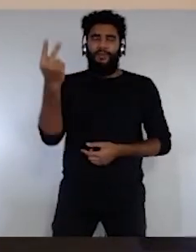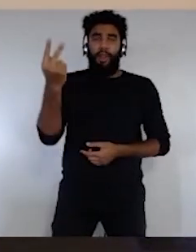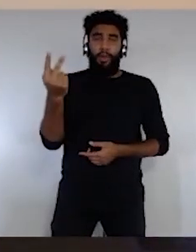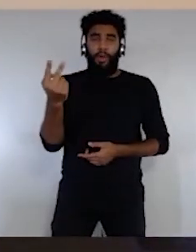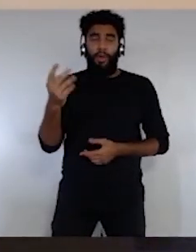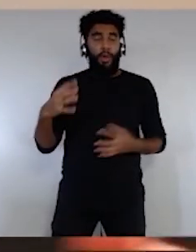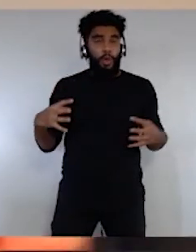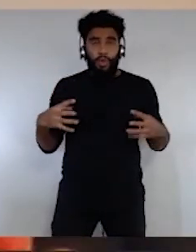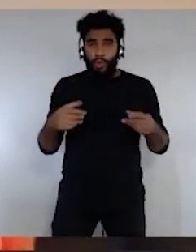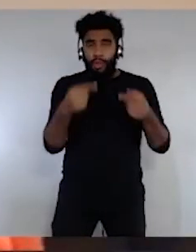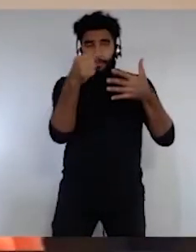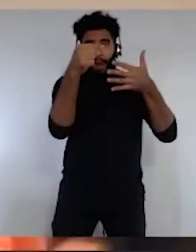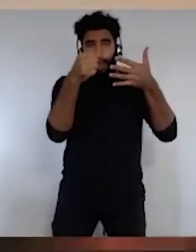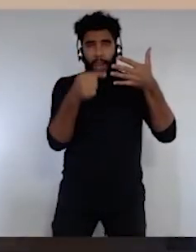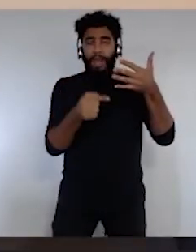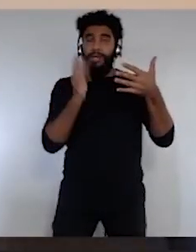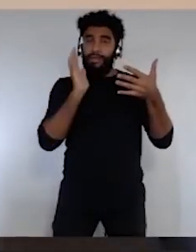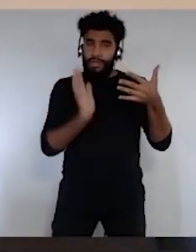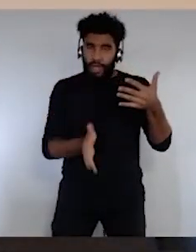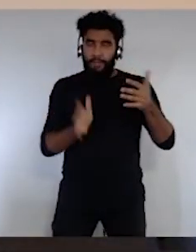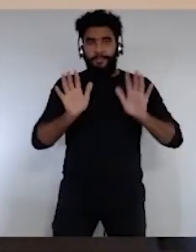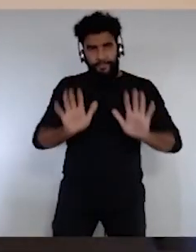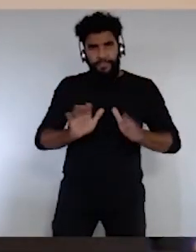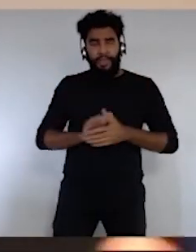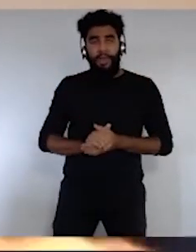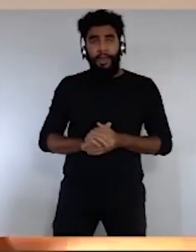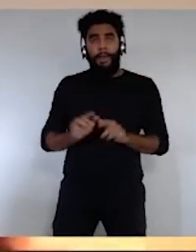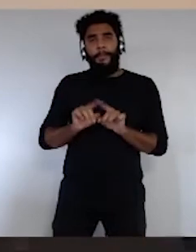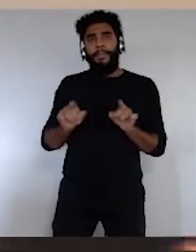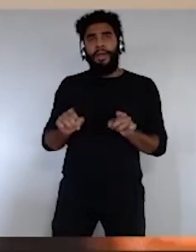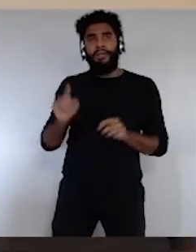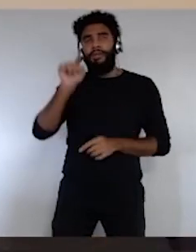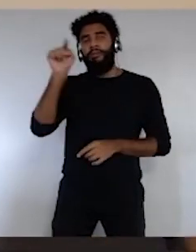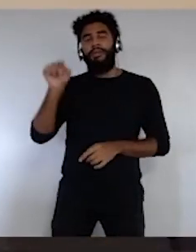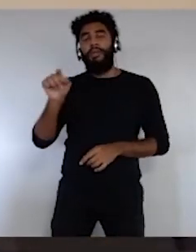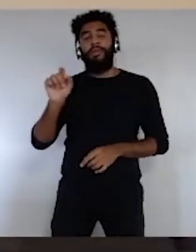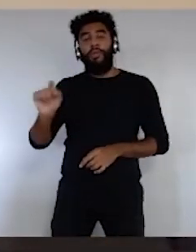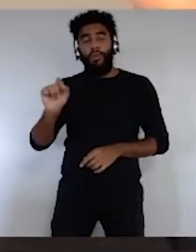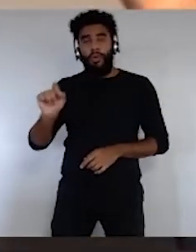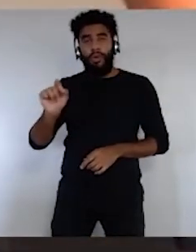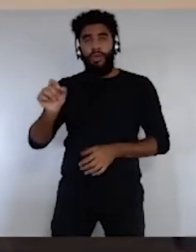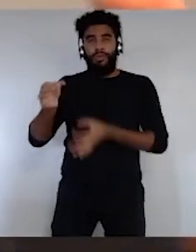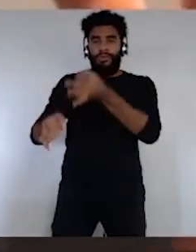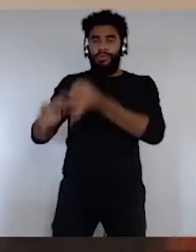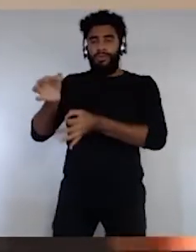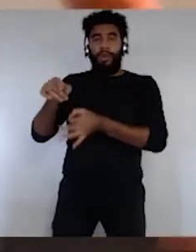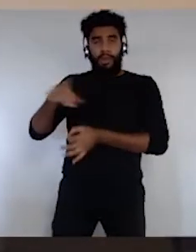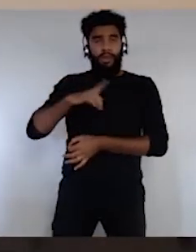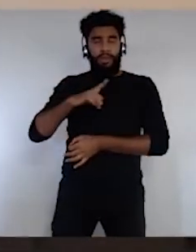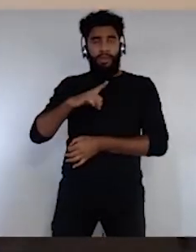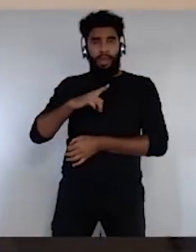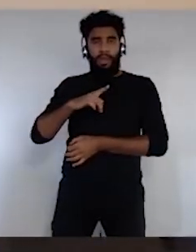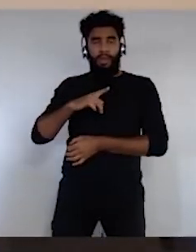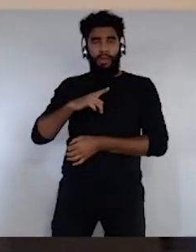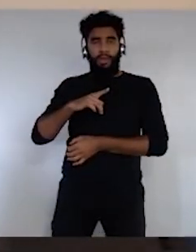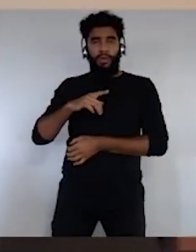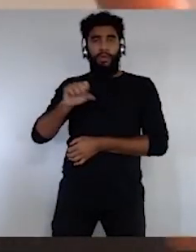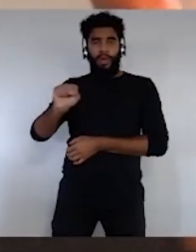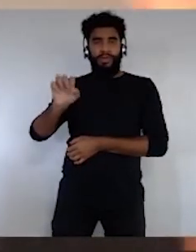verdade, é bom dizer que o deputado tem dito que vai, não sei se expressamente no texto constitucional, colocar